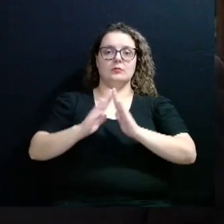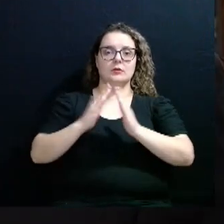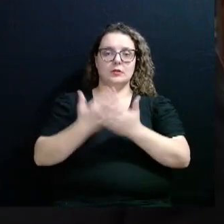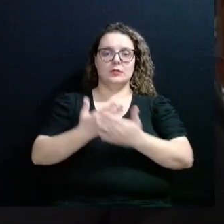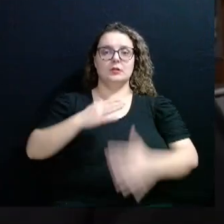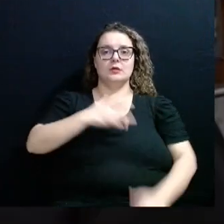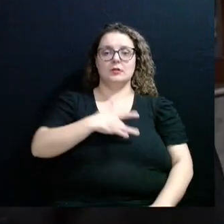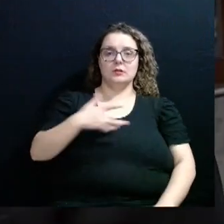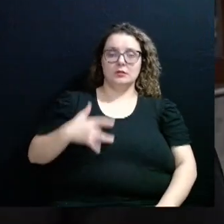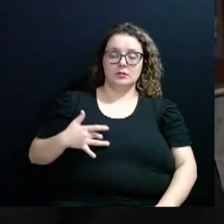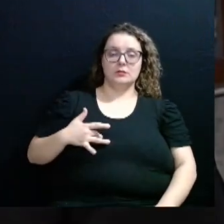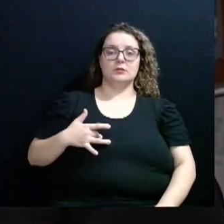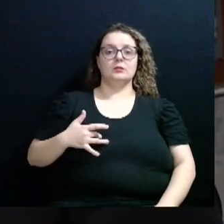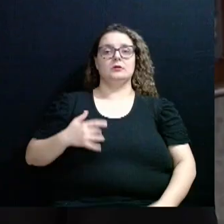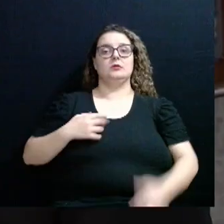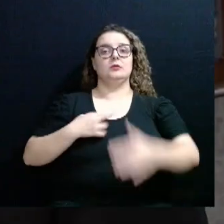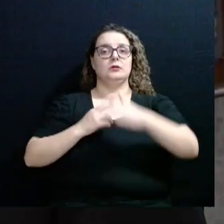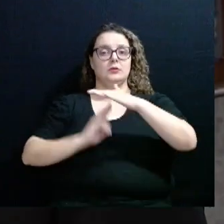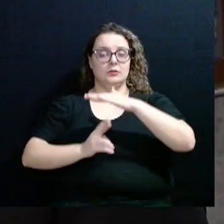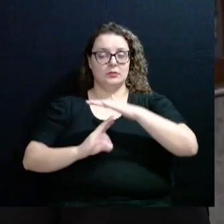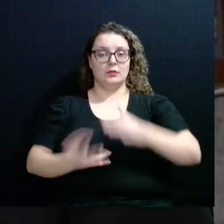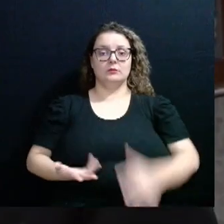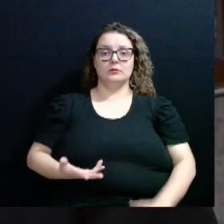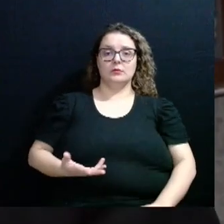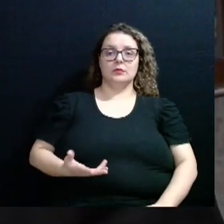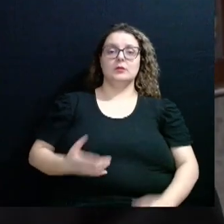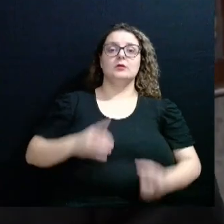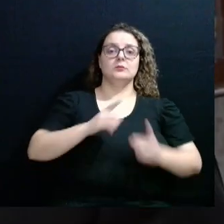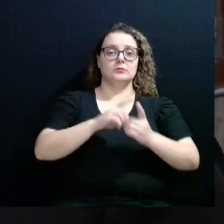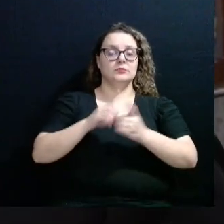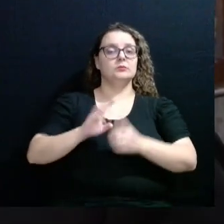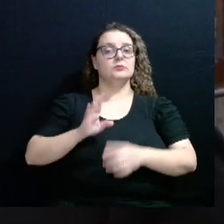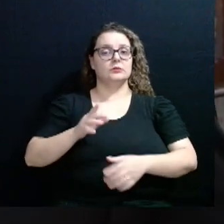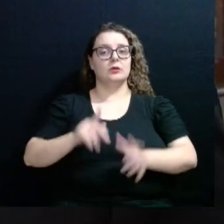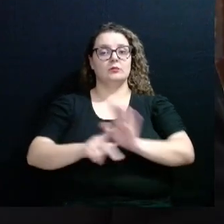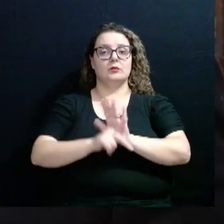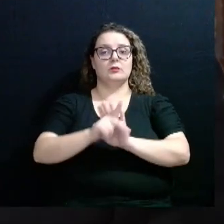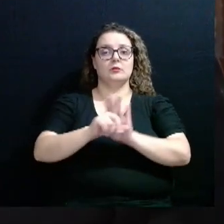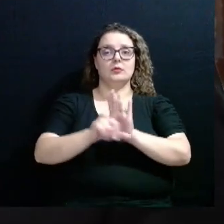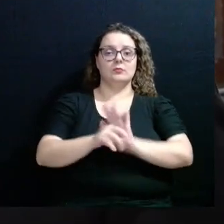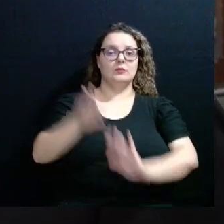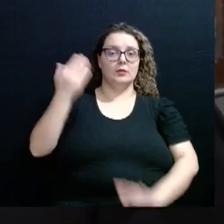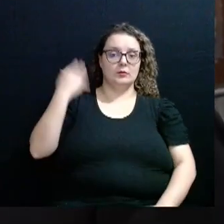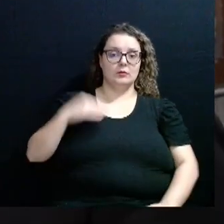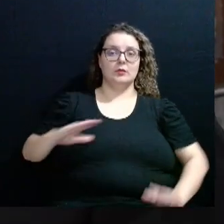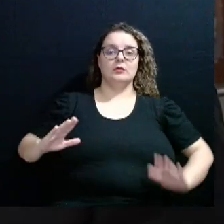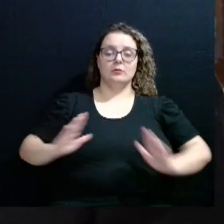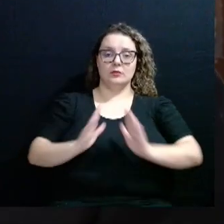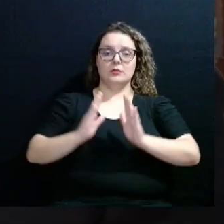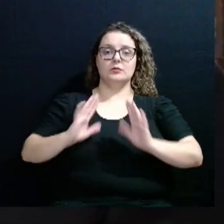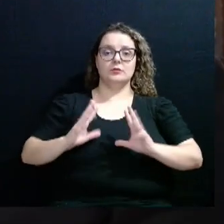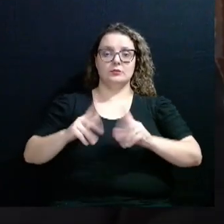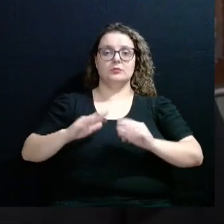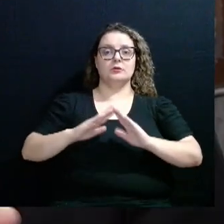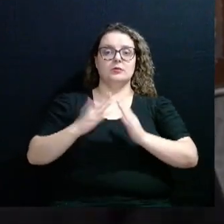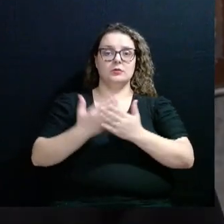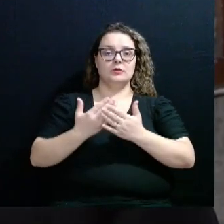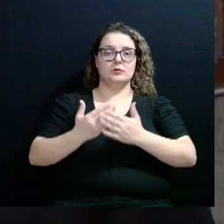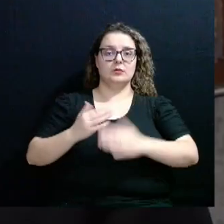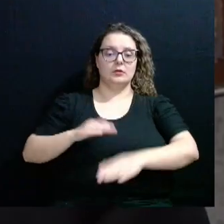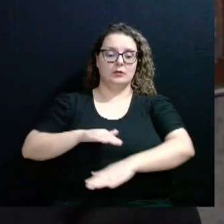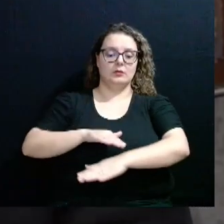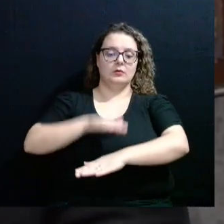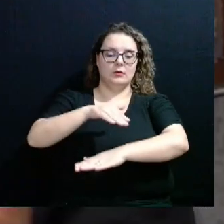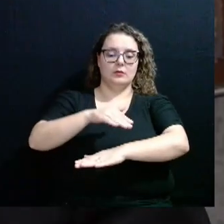na rodoviária. Então, contempla sim já um projeto de lei em frente de todas as escolas, a faixa elevada, né, que ela vai trazer